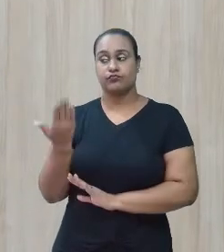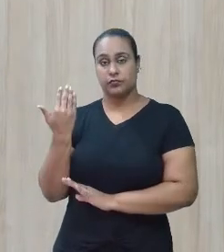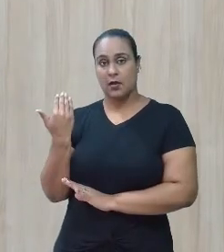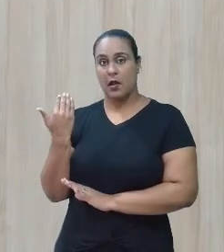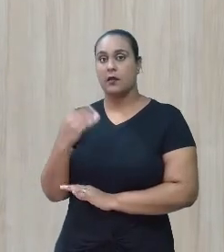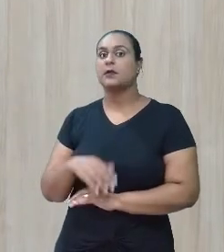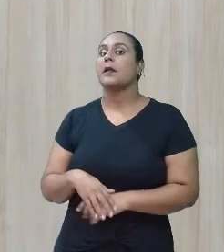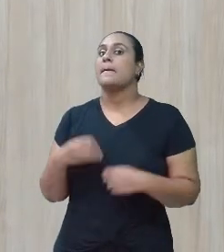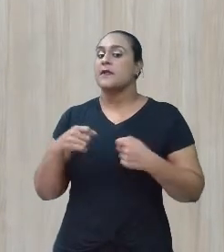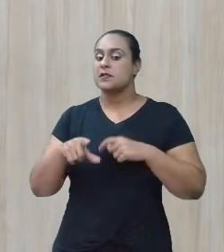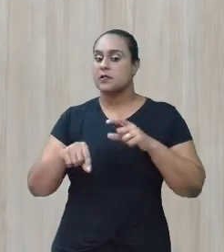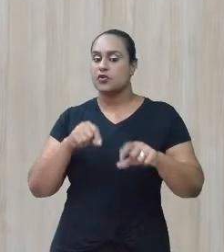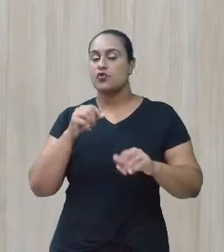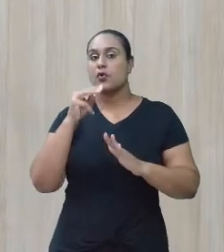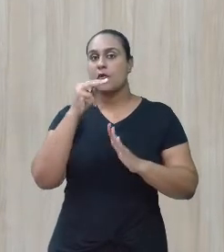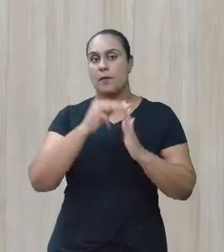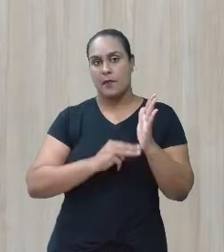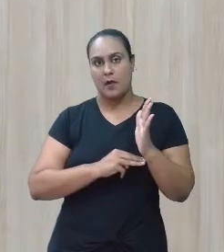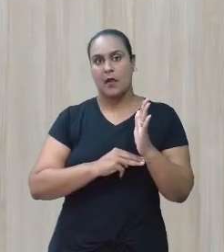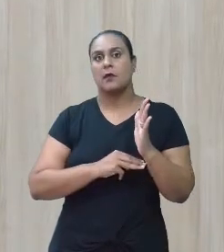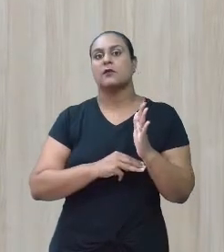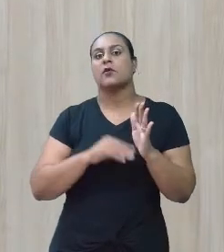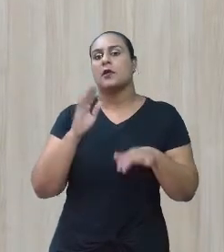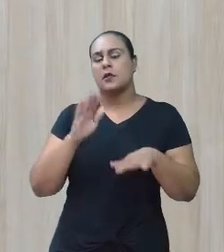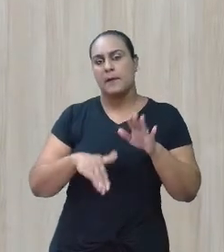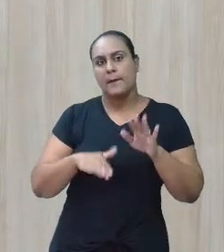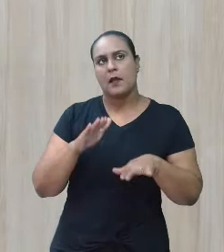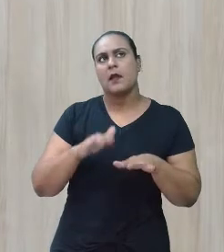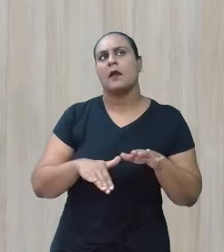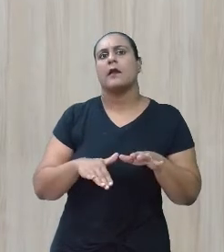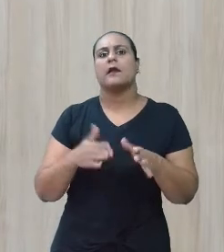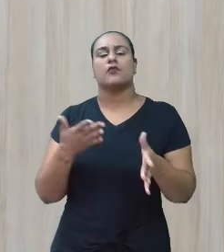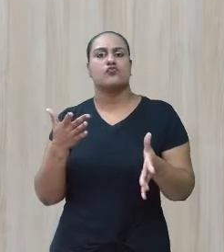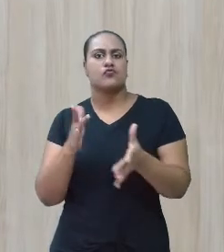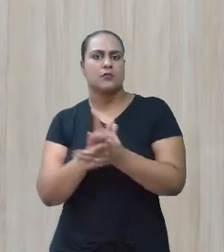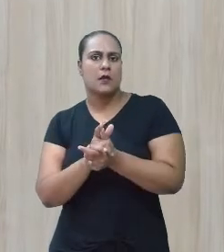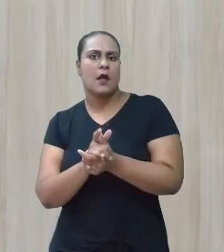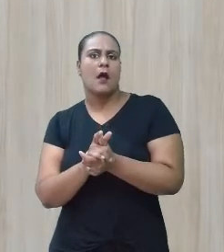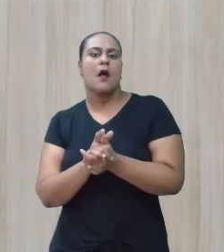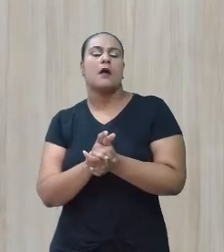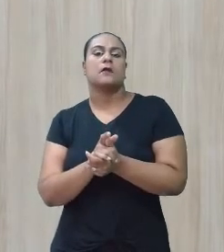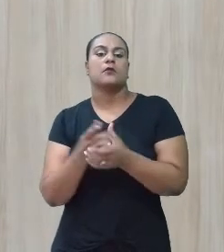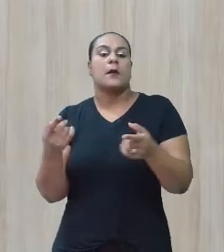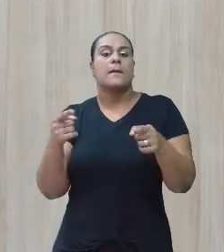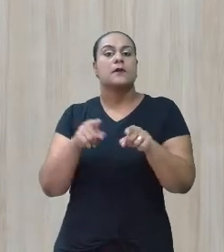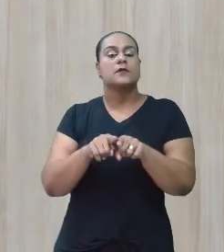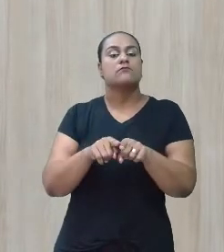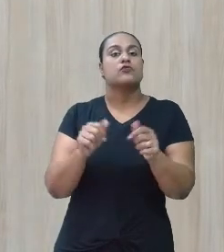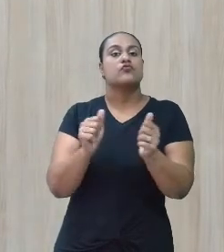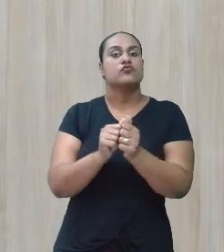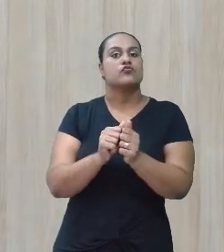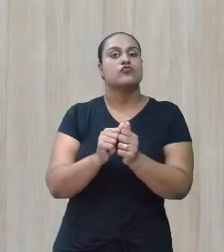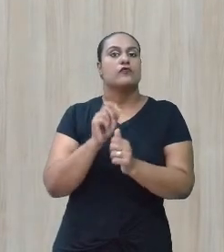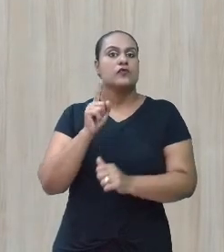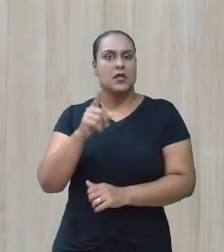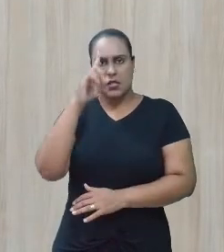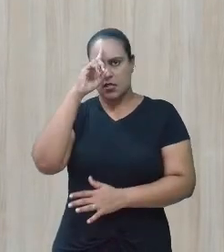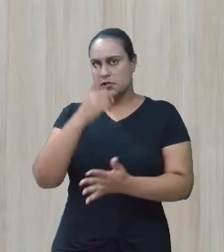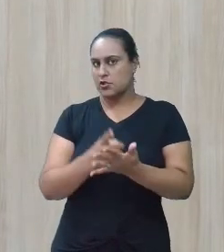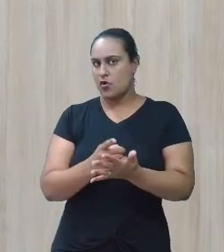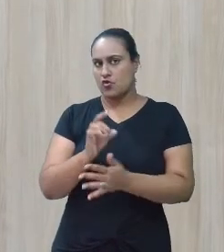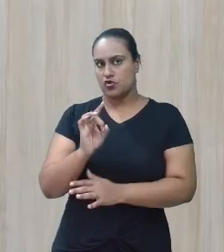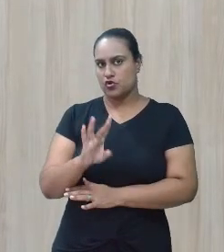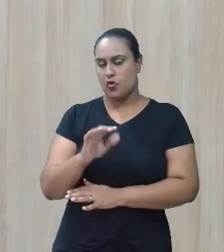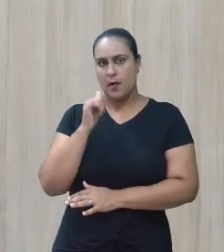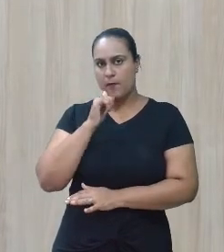ser escolhido esse método pelo seu companheiro, seu esposo, parceiro que está com você. Não é a decisão só da mulher, não